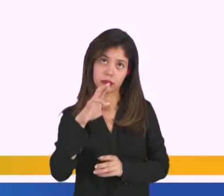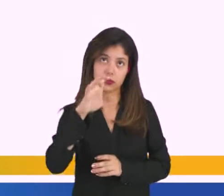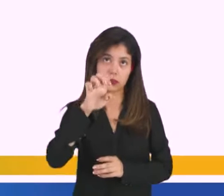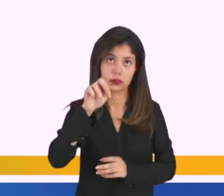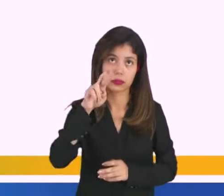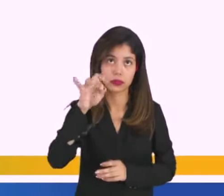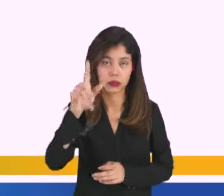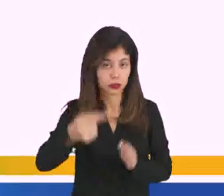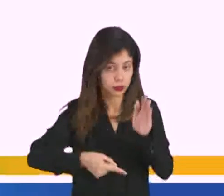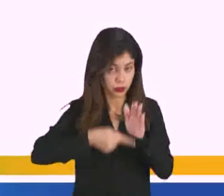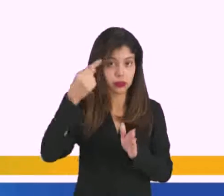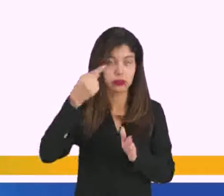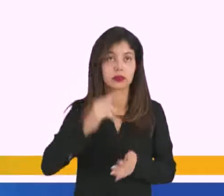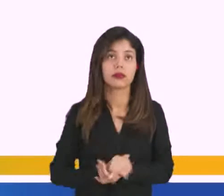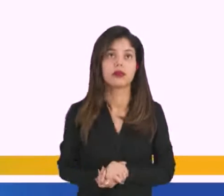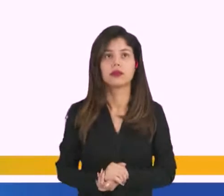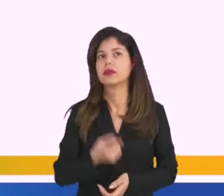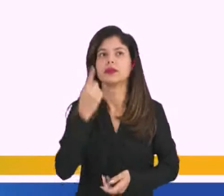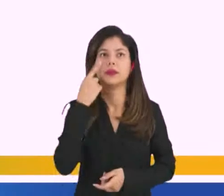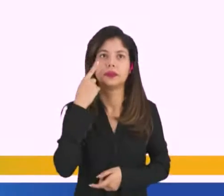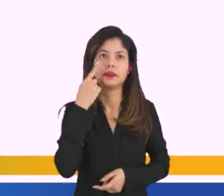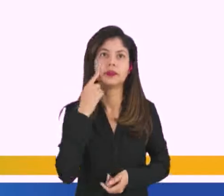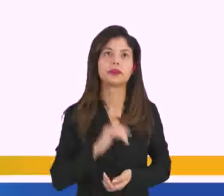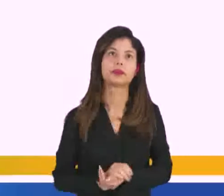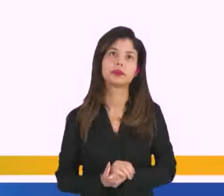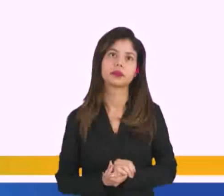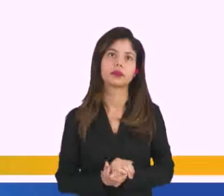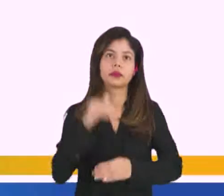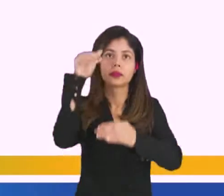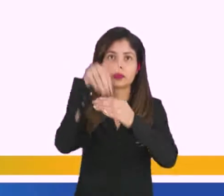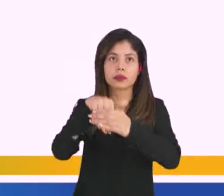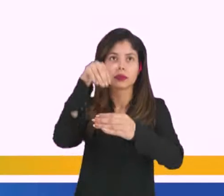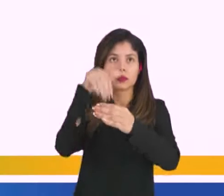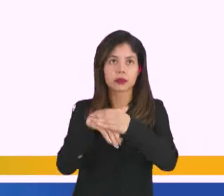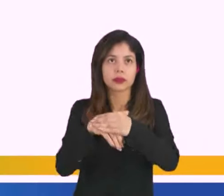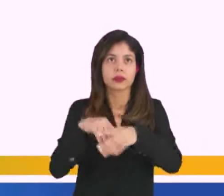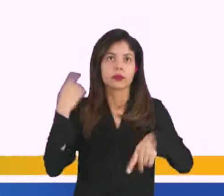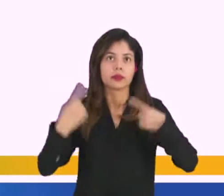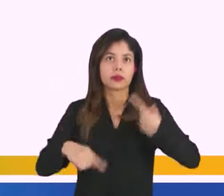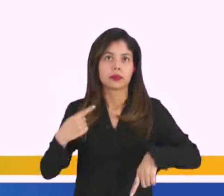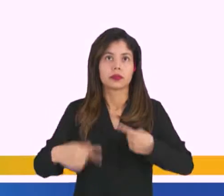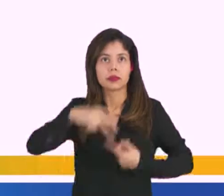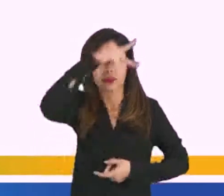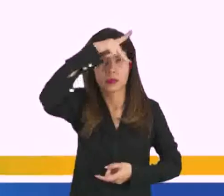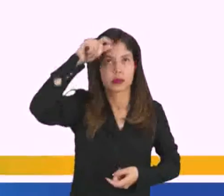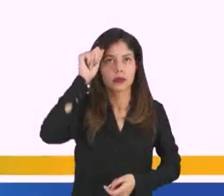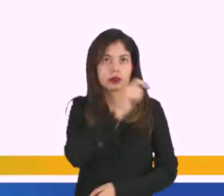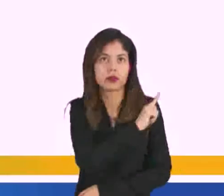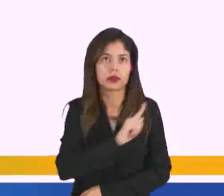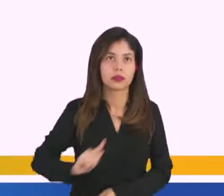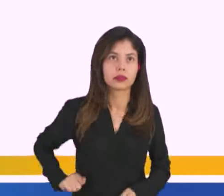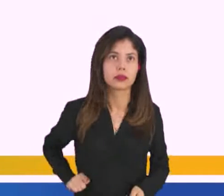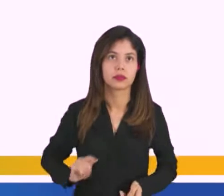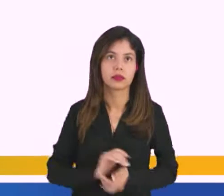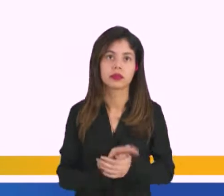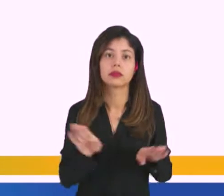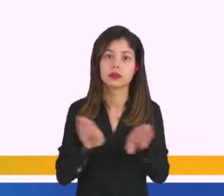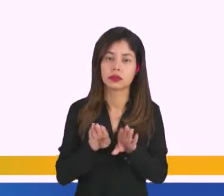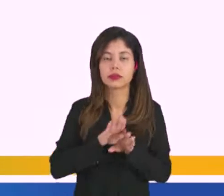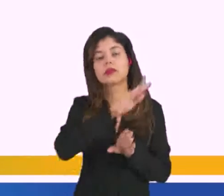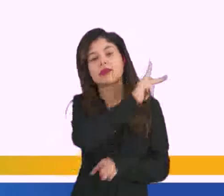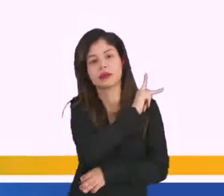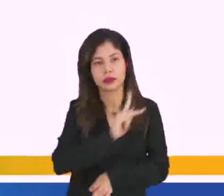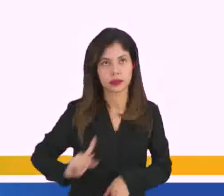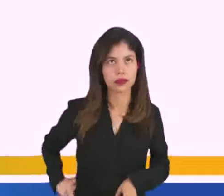censitária primeiramente. Observe que em época de eleições para cargos políticos, como prefeito, governador e até mesmo presidente da